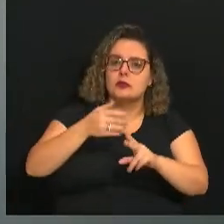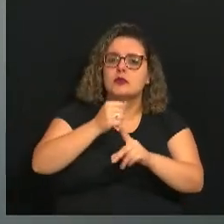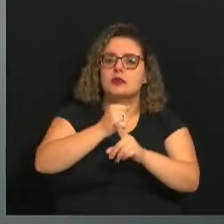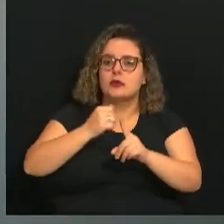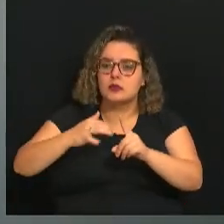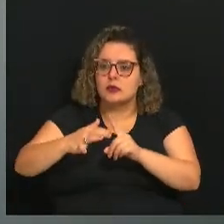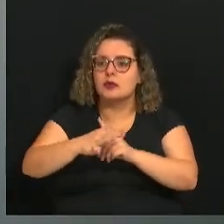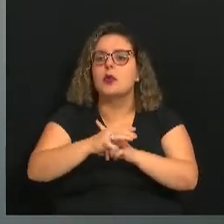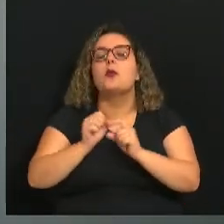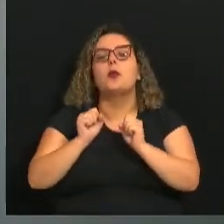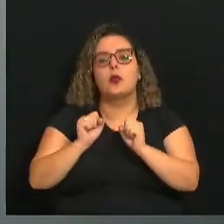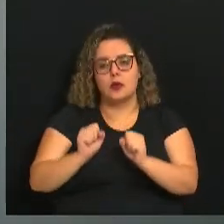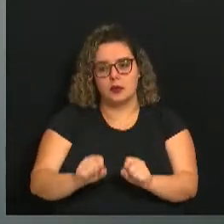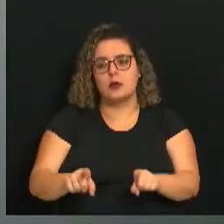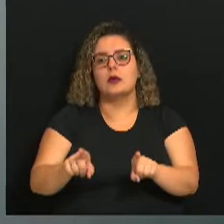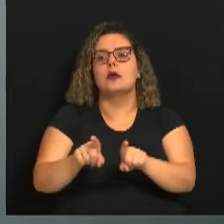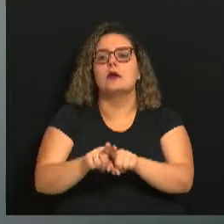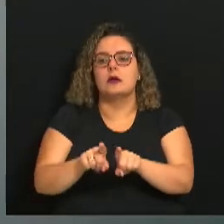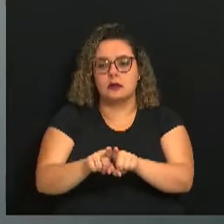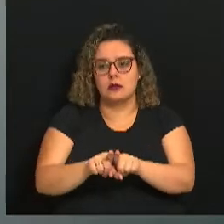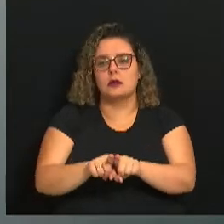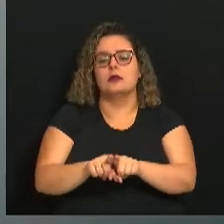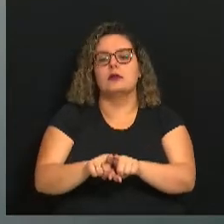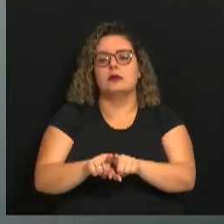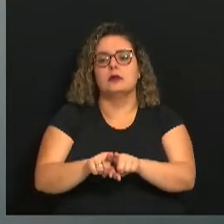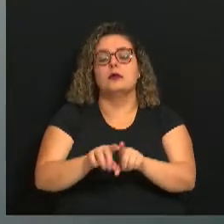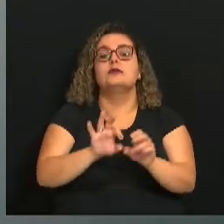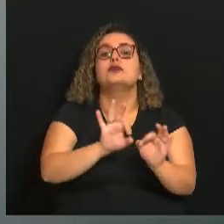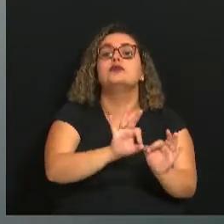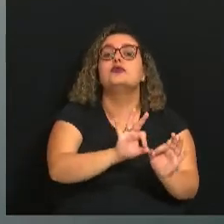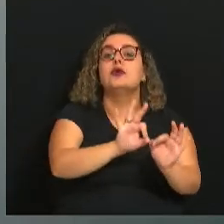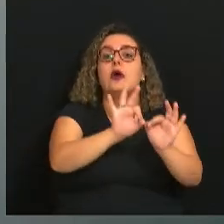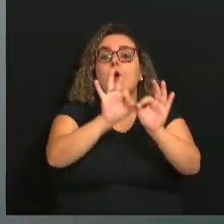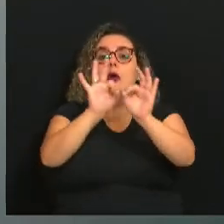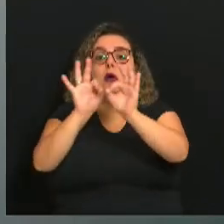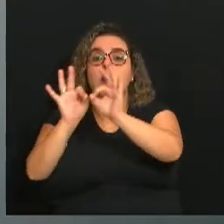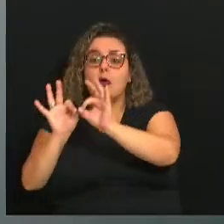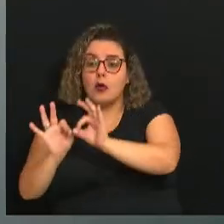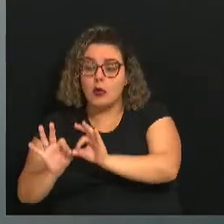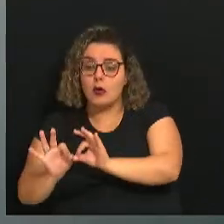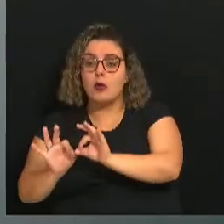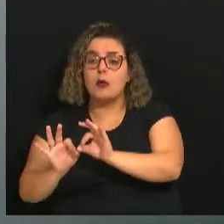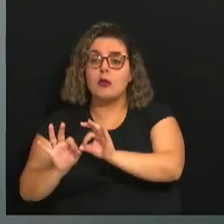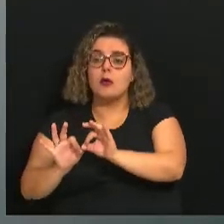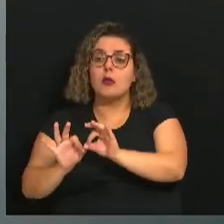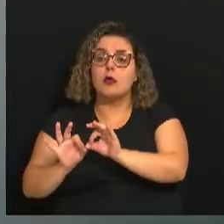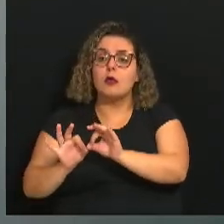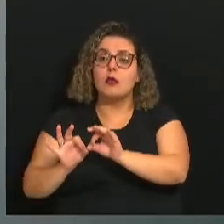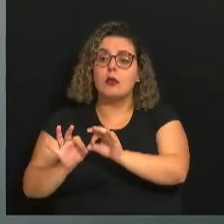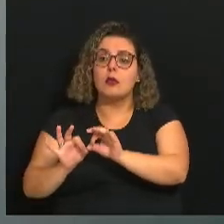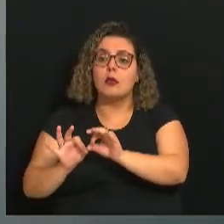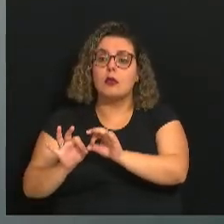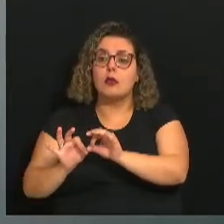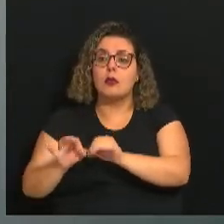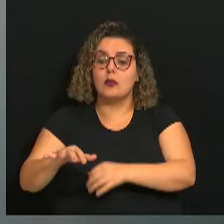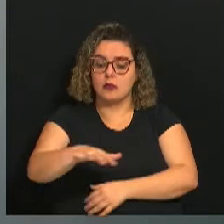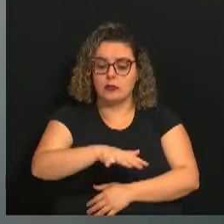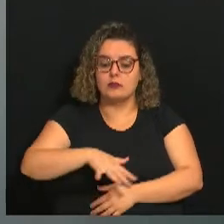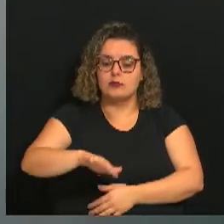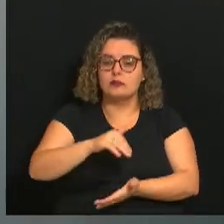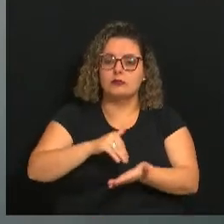possibilidade também, através de seus representantes, de acompanhar, de ter a gente aqui da Secretaria de Educação todas